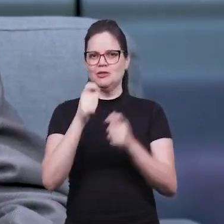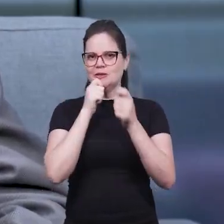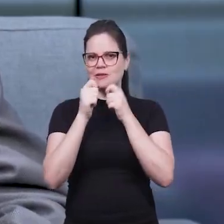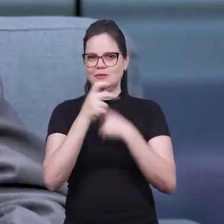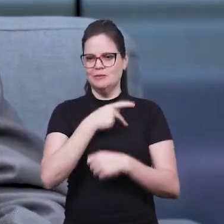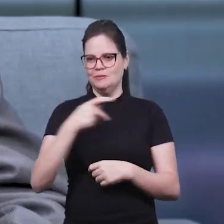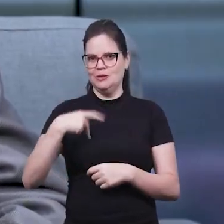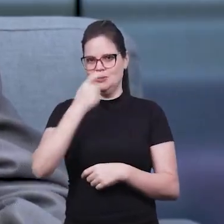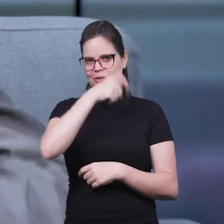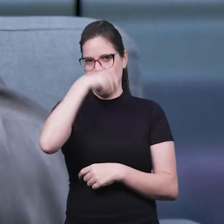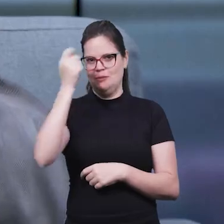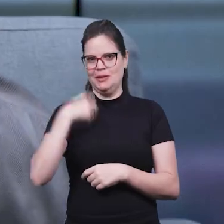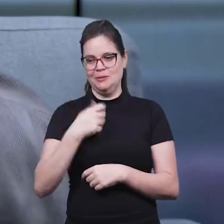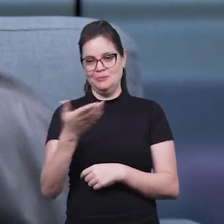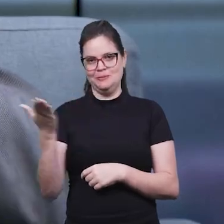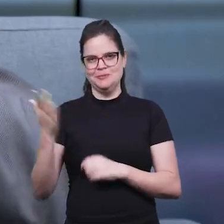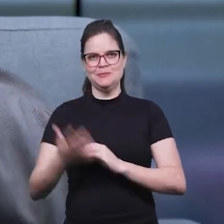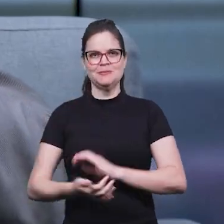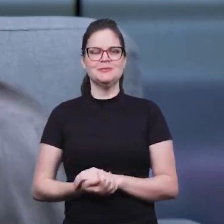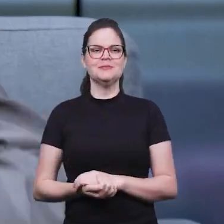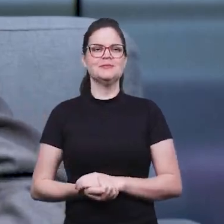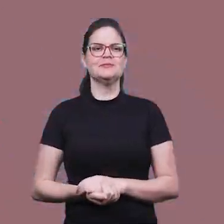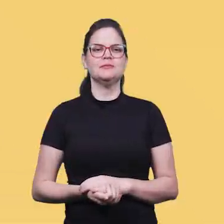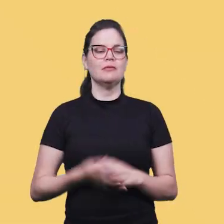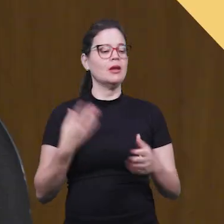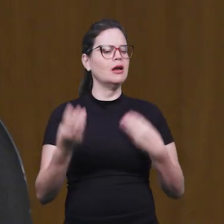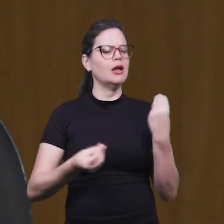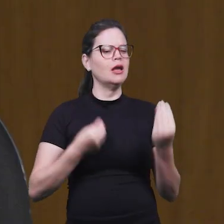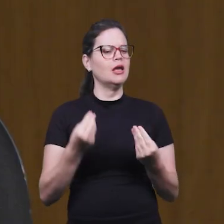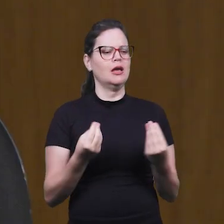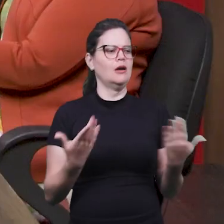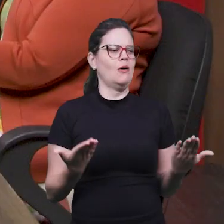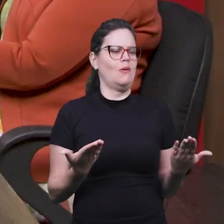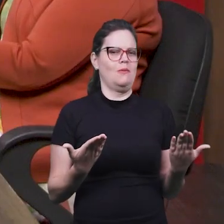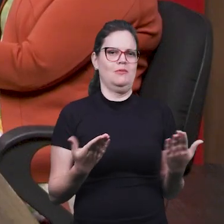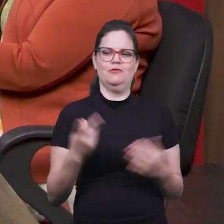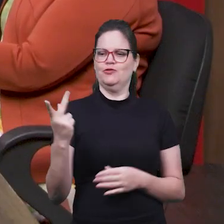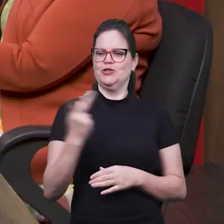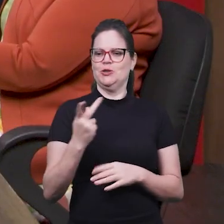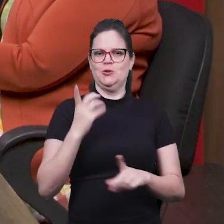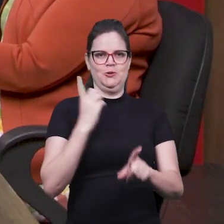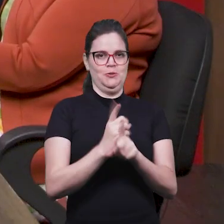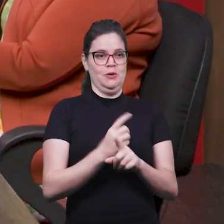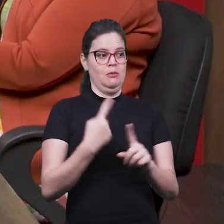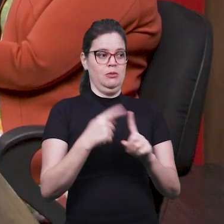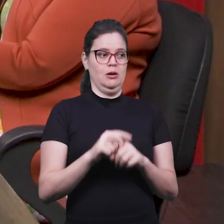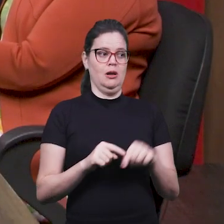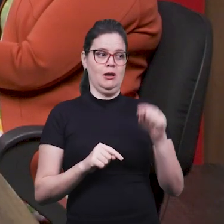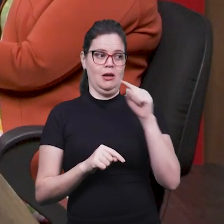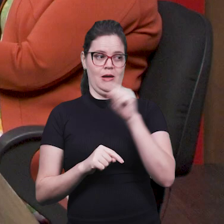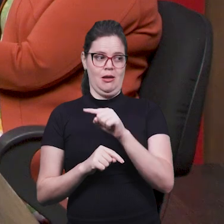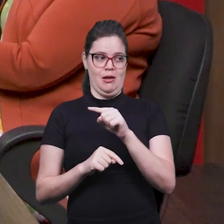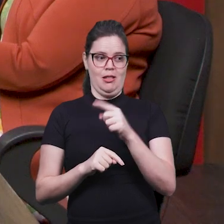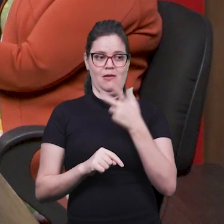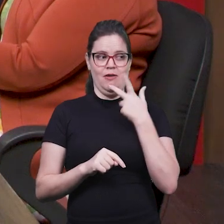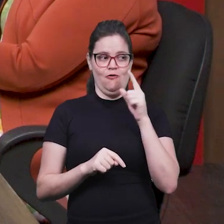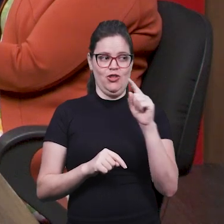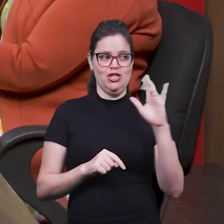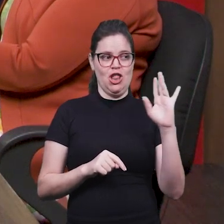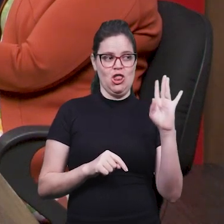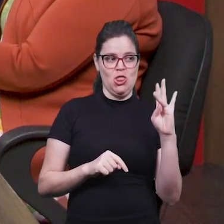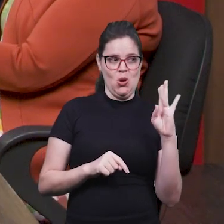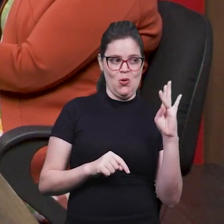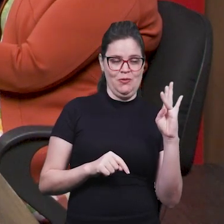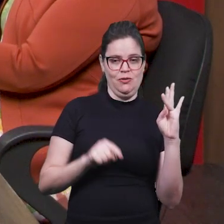segunda parte da entrevista. Pastor Amadeu, irmã Linda. E como então foi esse encontro, Linda? Porque ele falava que você ia ser